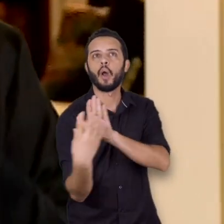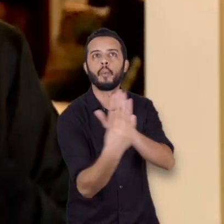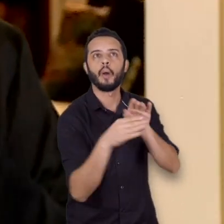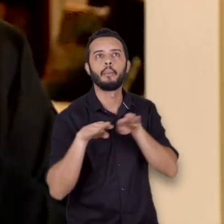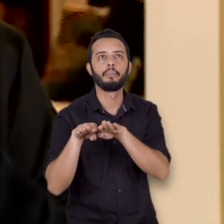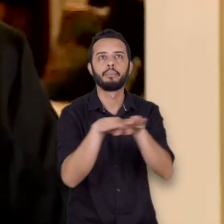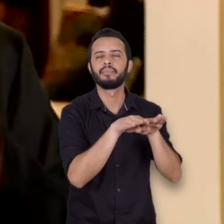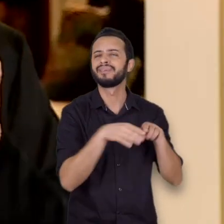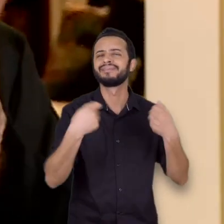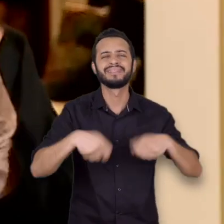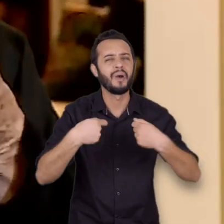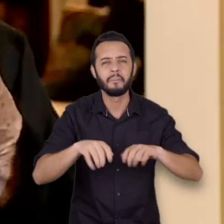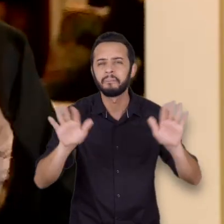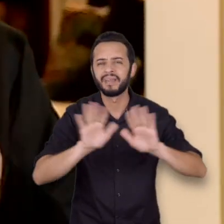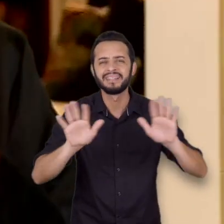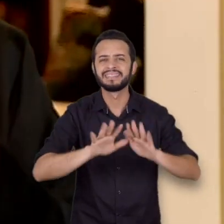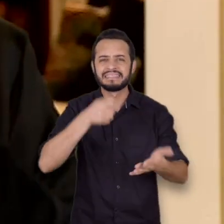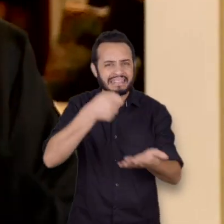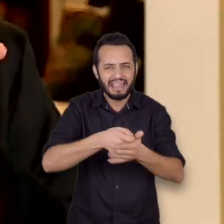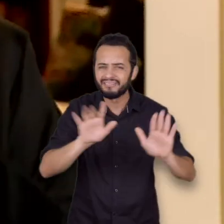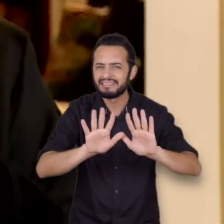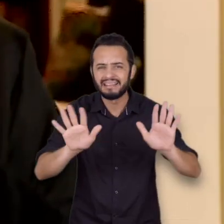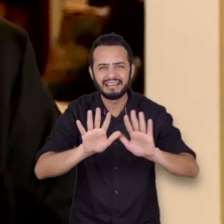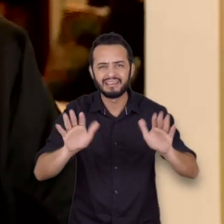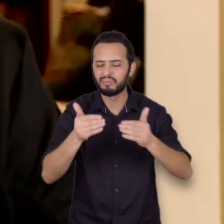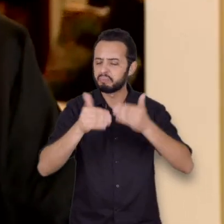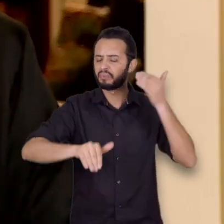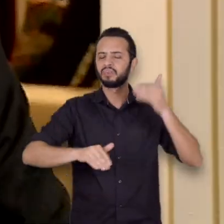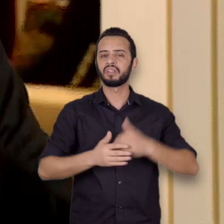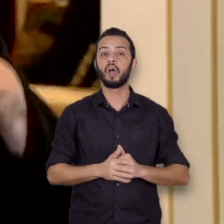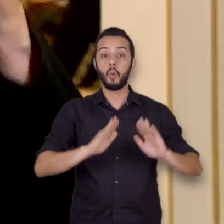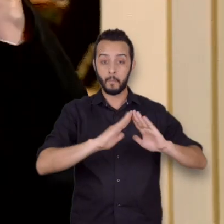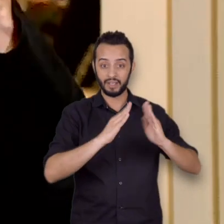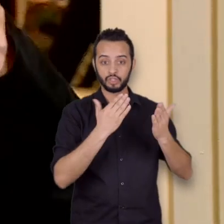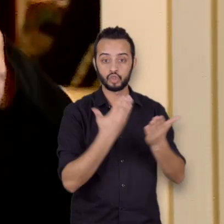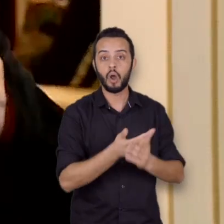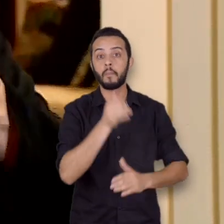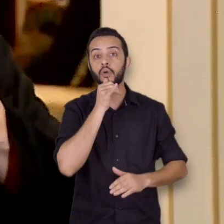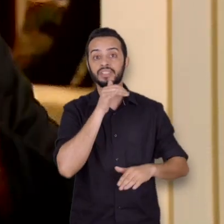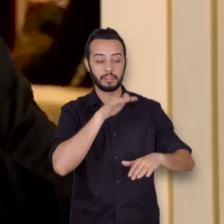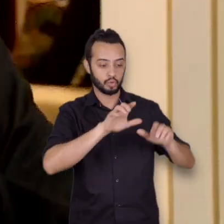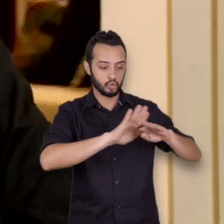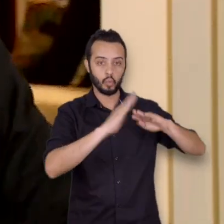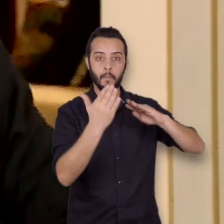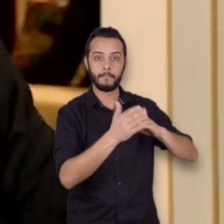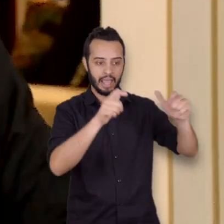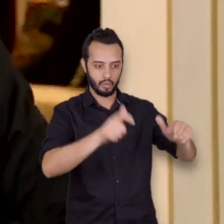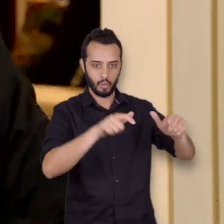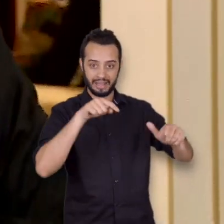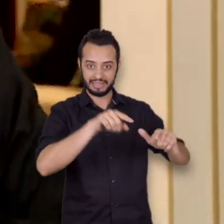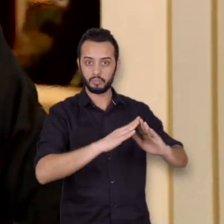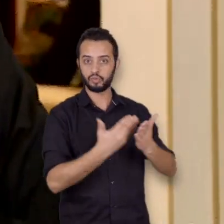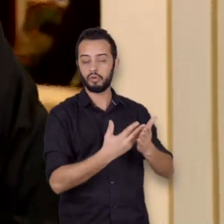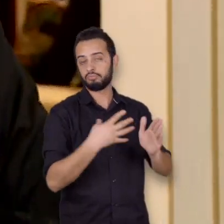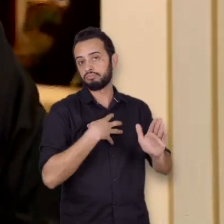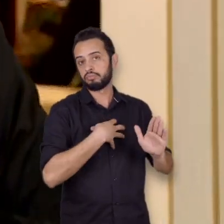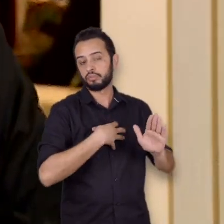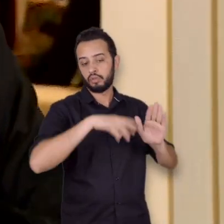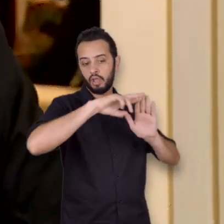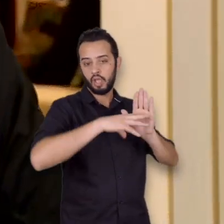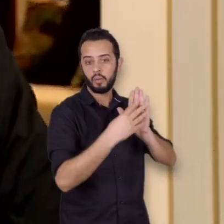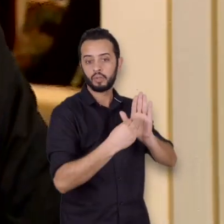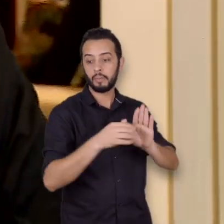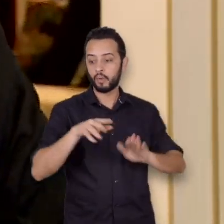iguais. Não precisam, aliás, nem devem. Uma escola situada em determinada comunidade pode